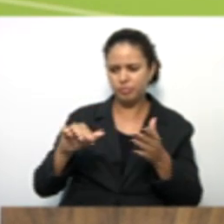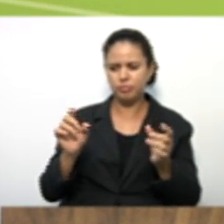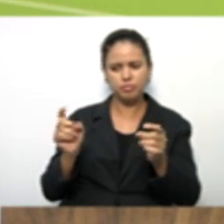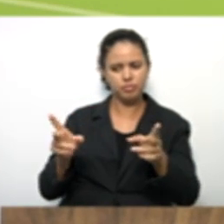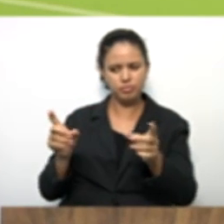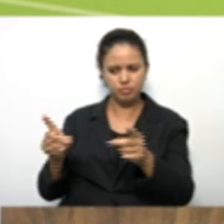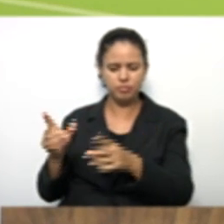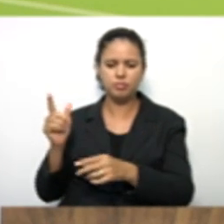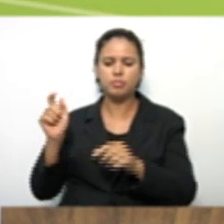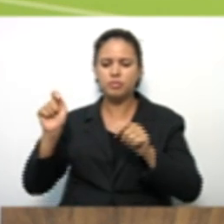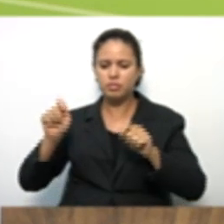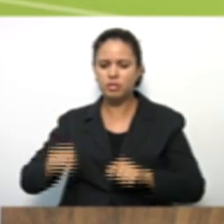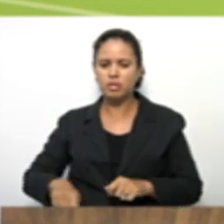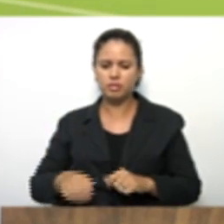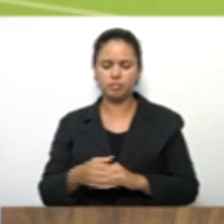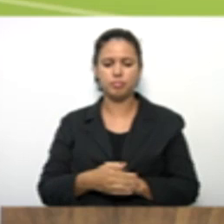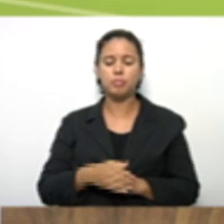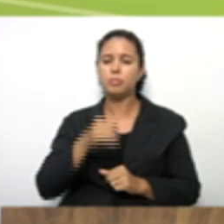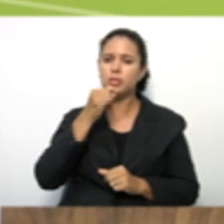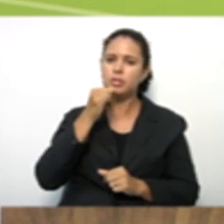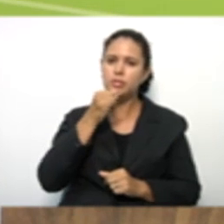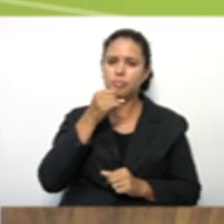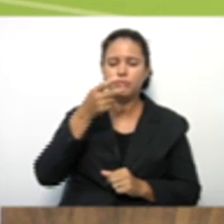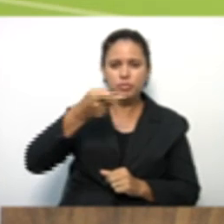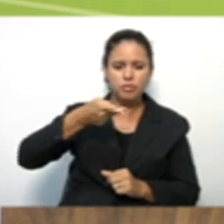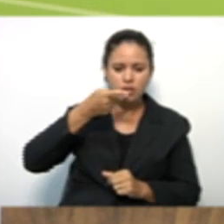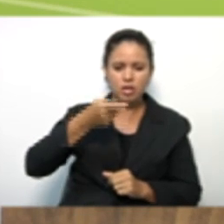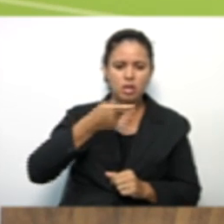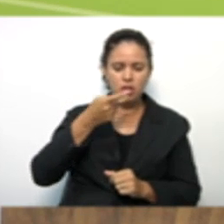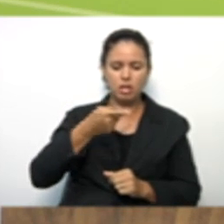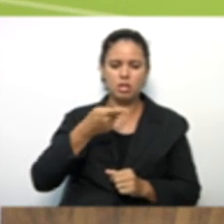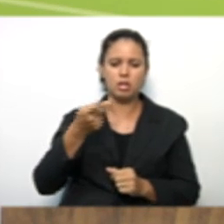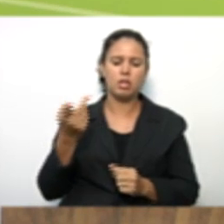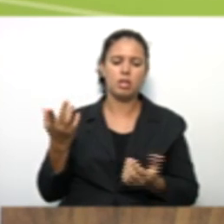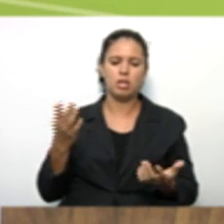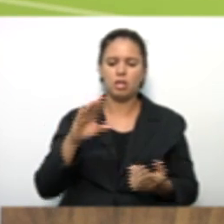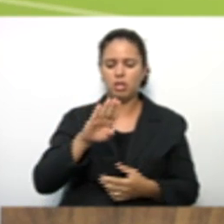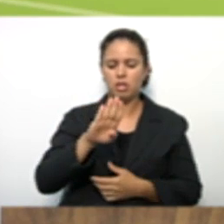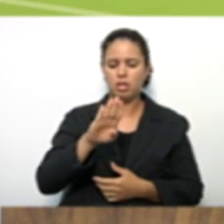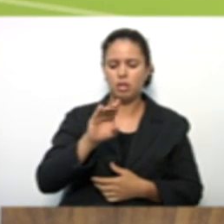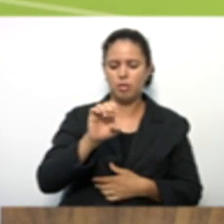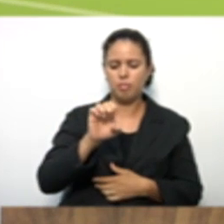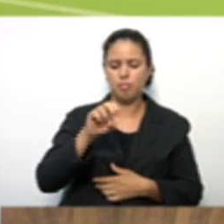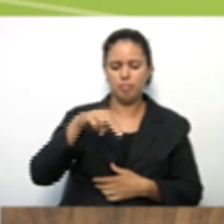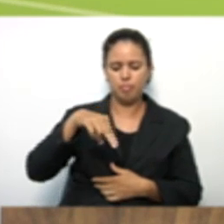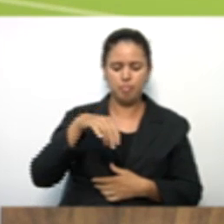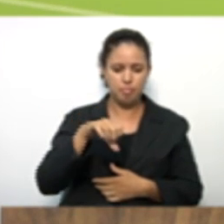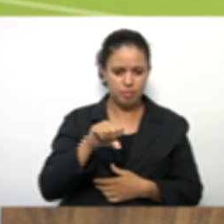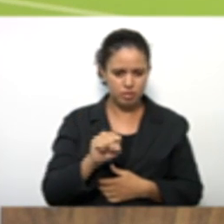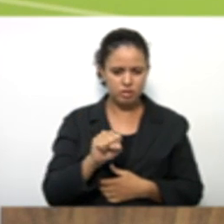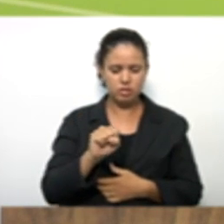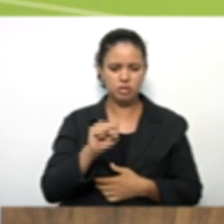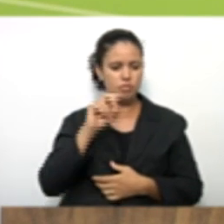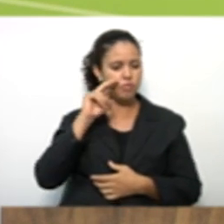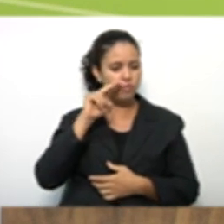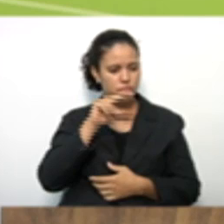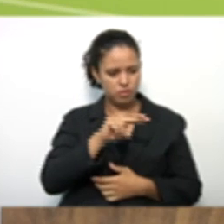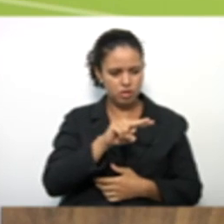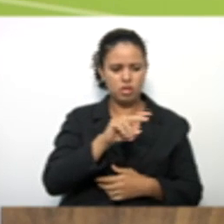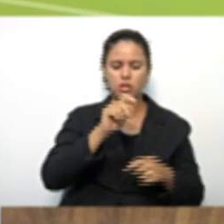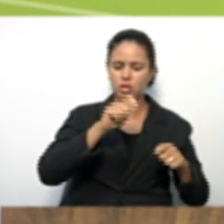quando falamos em bens, que não existe só os bens palpáveis, mas também existem os bens intangíveis, que são os não palpáveis.